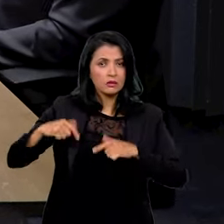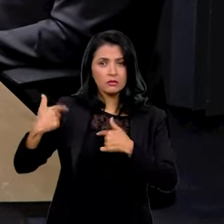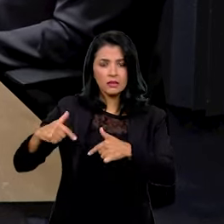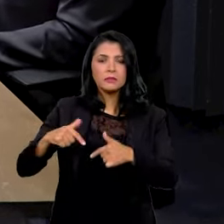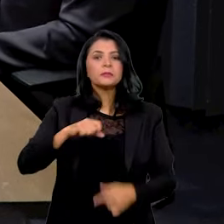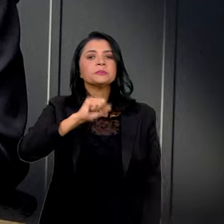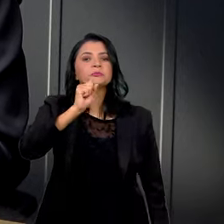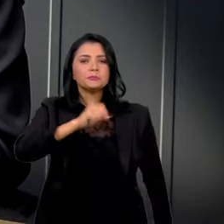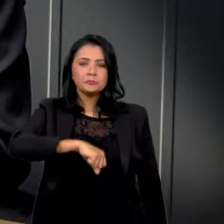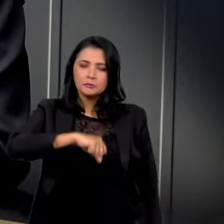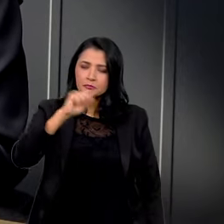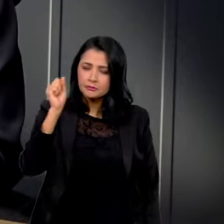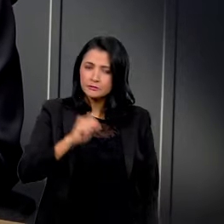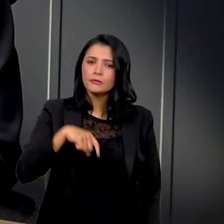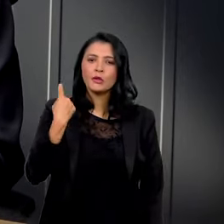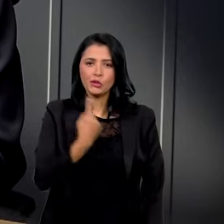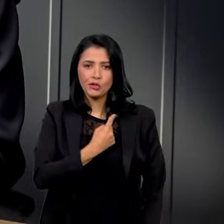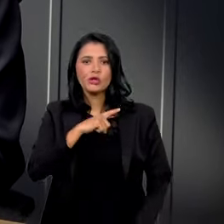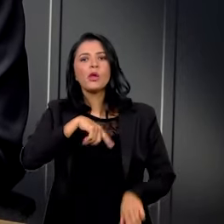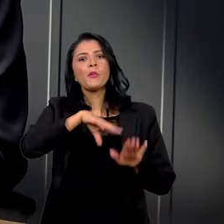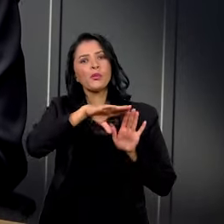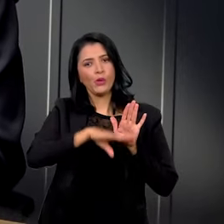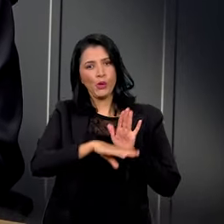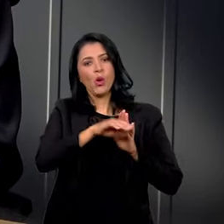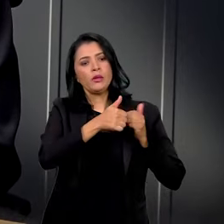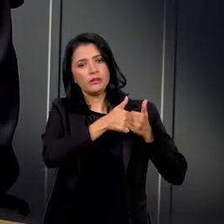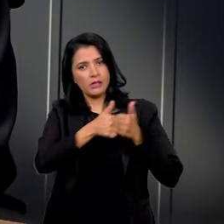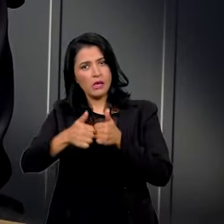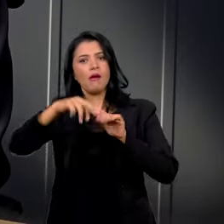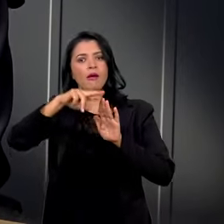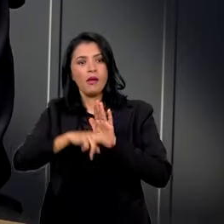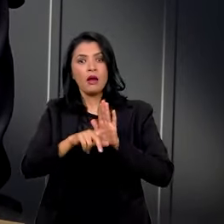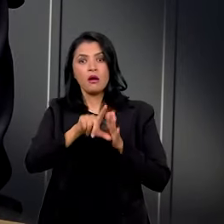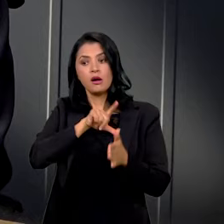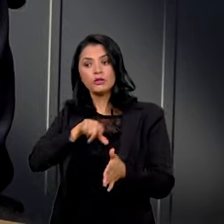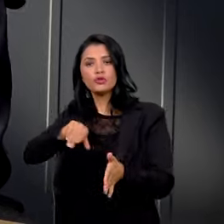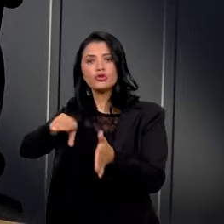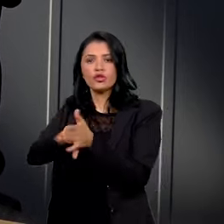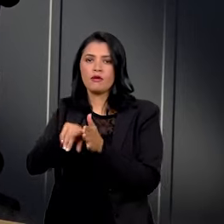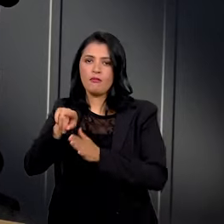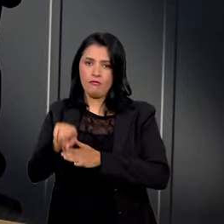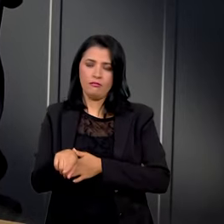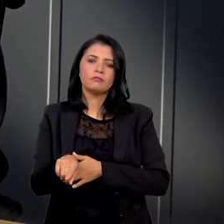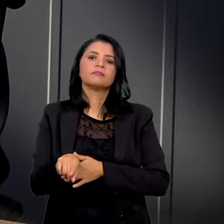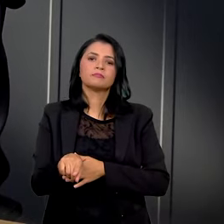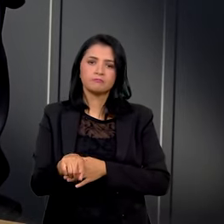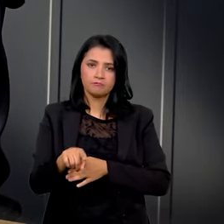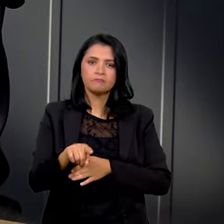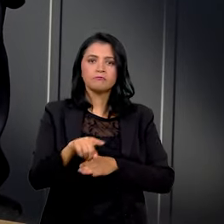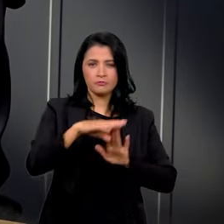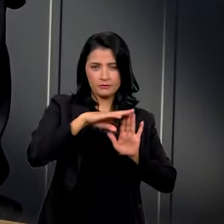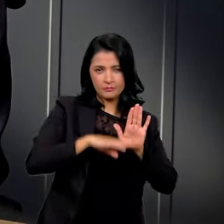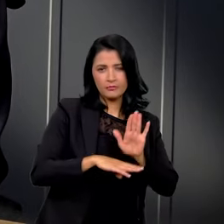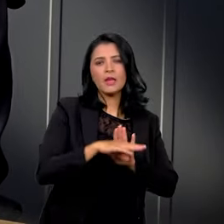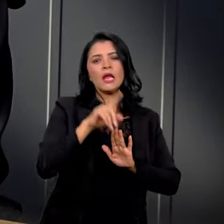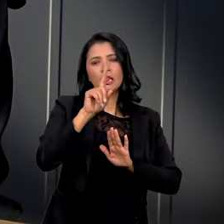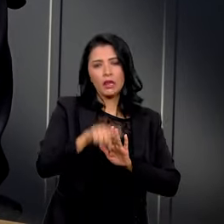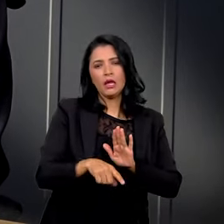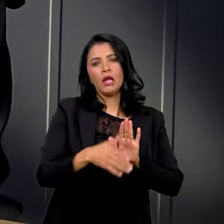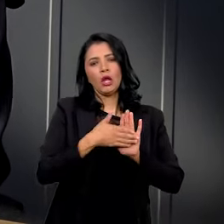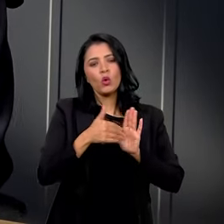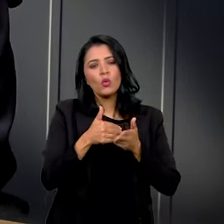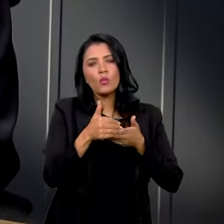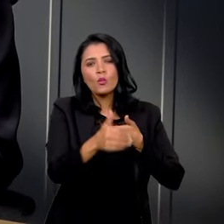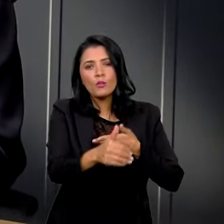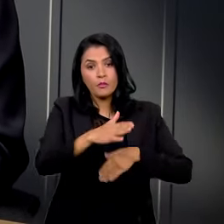condições sim na verdade a gente tem todo um protocolo a ser seguido né antes que esse profissional chegue de fato ao campo né esse protocolo ele